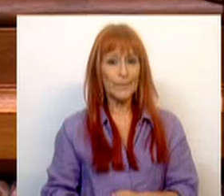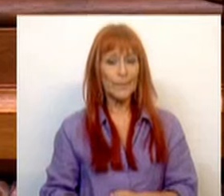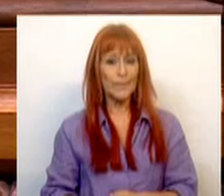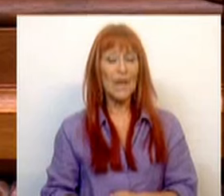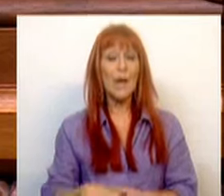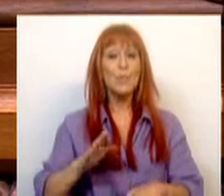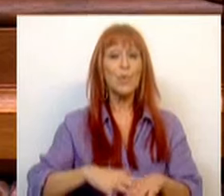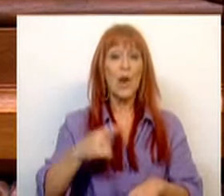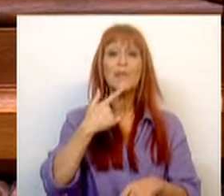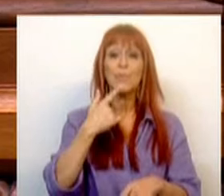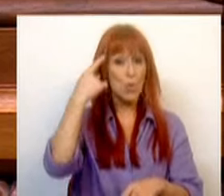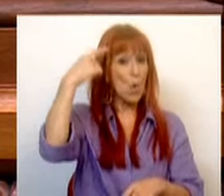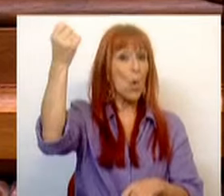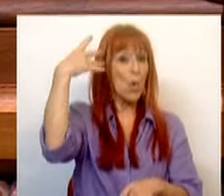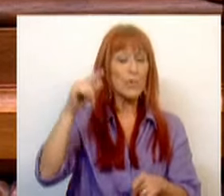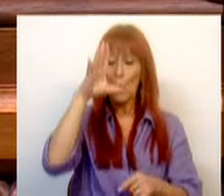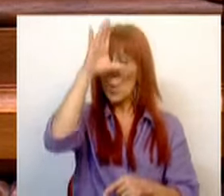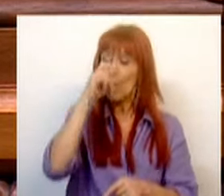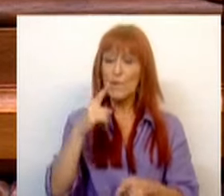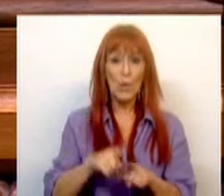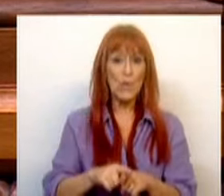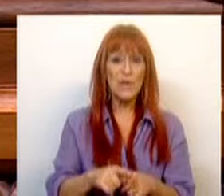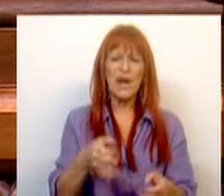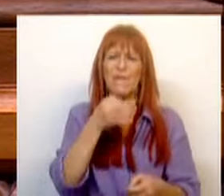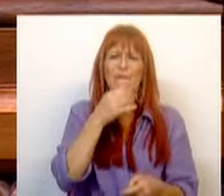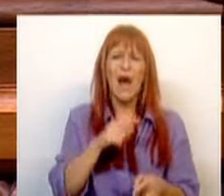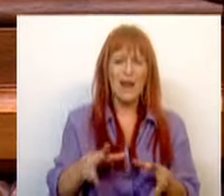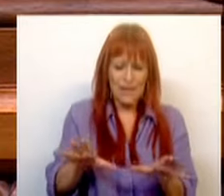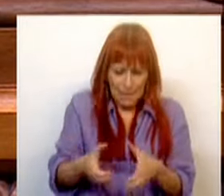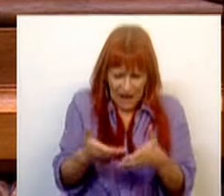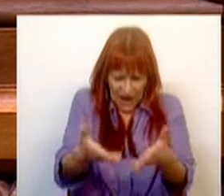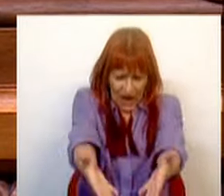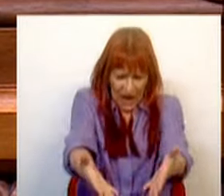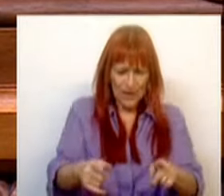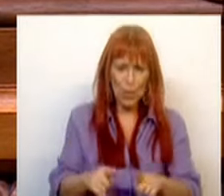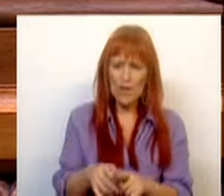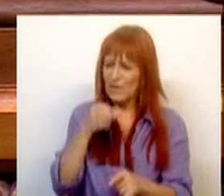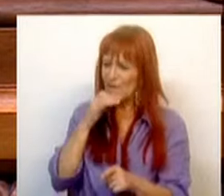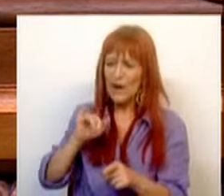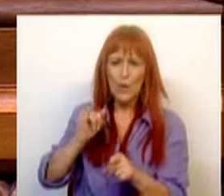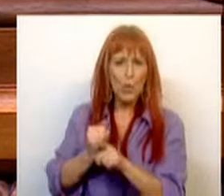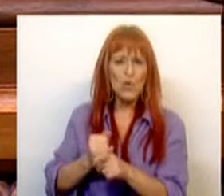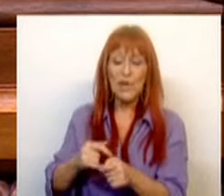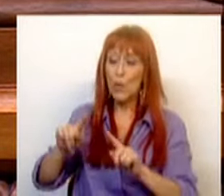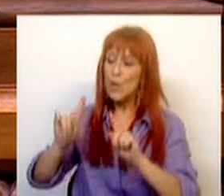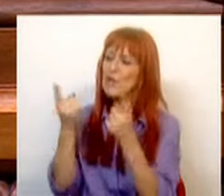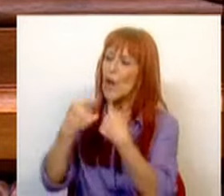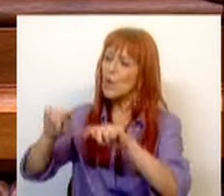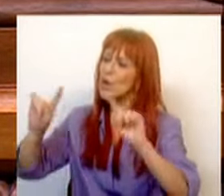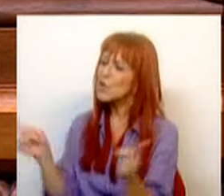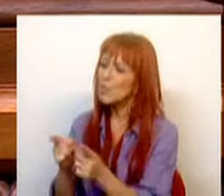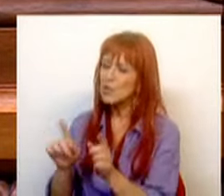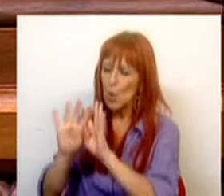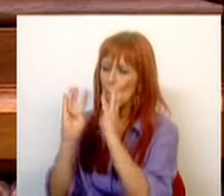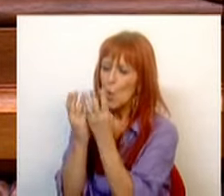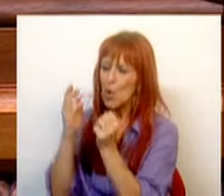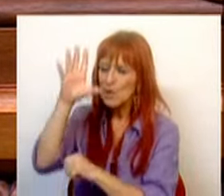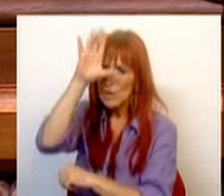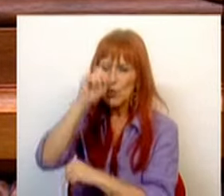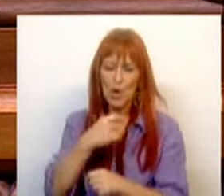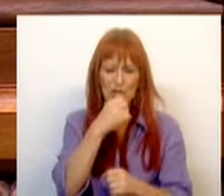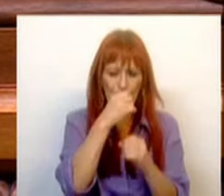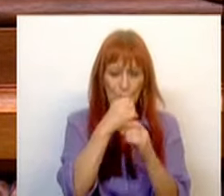É por isso muito compreensível que um Governo que, tanto quando fala desta bancada, como quando fala dos briefings do Conselho de Ministros, como dos microfones